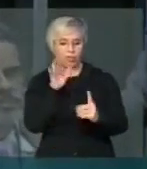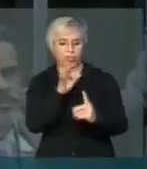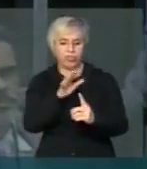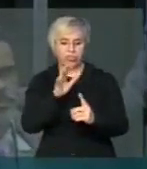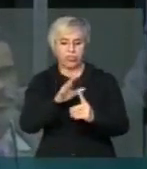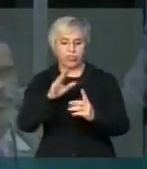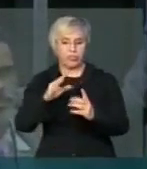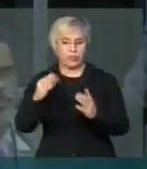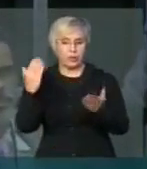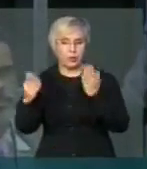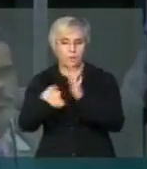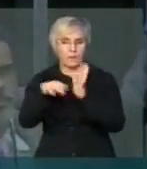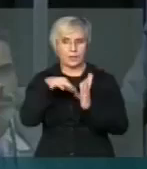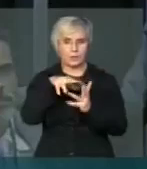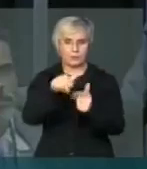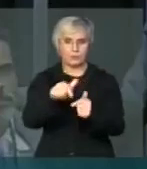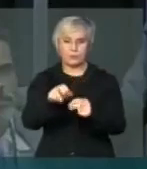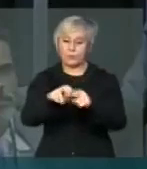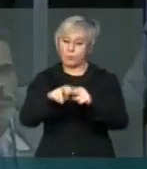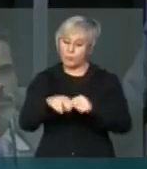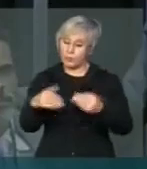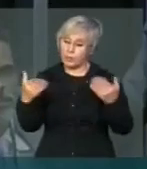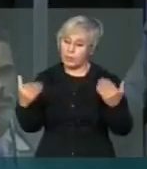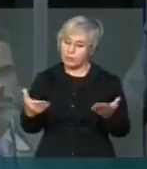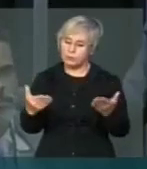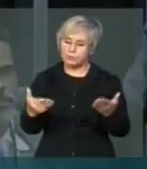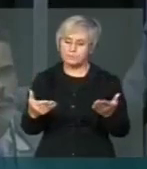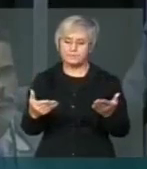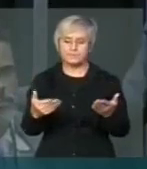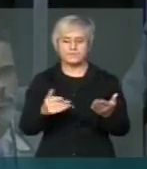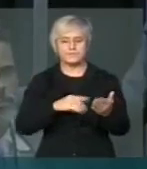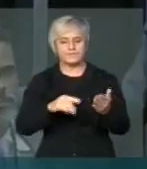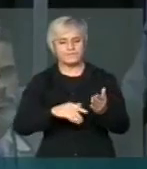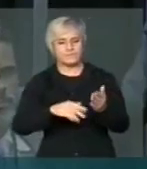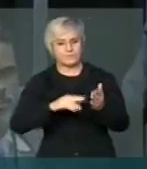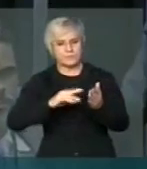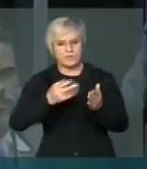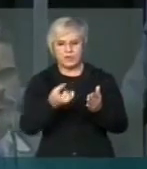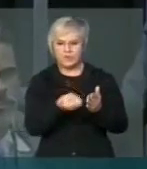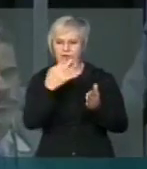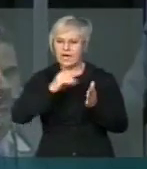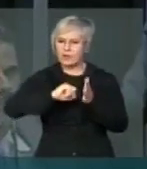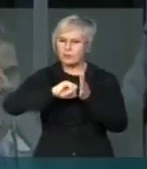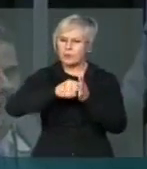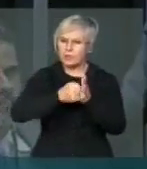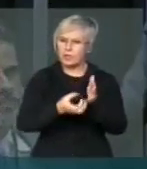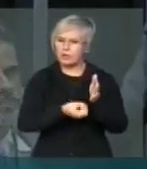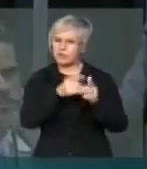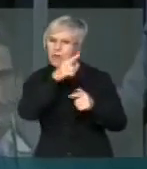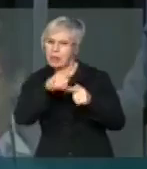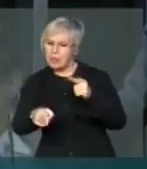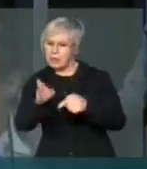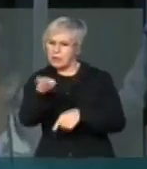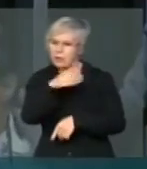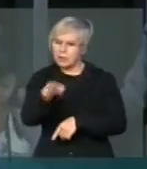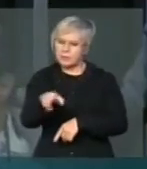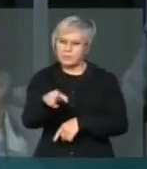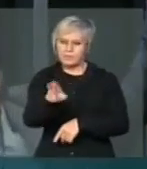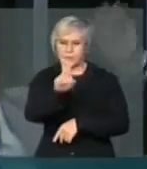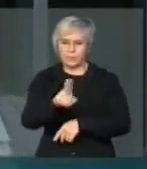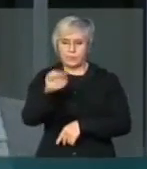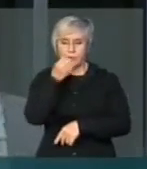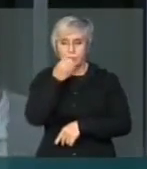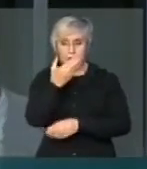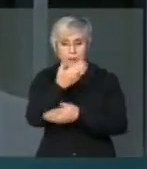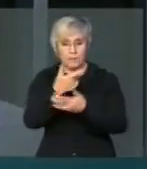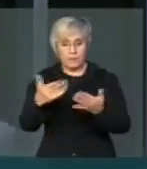âmbito internacional. Diante disso, dada a natureza desses bloqueios, normalmente utilizados para impedir o uso de bens para a